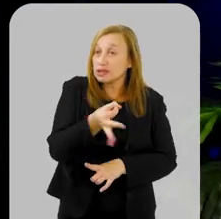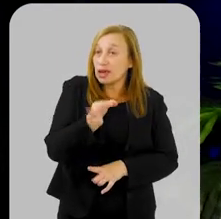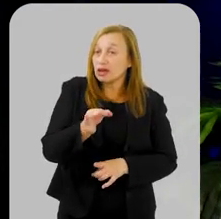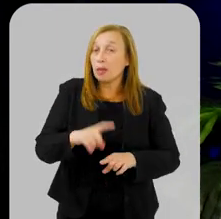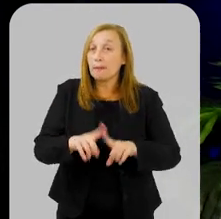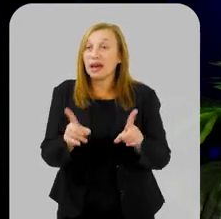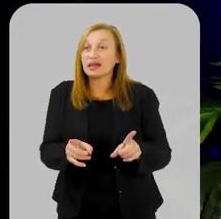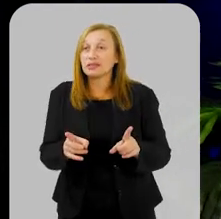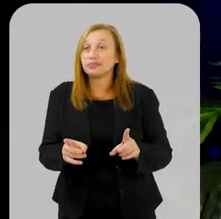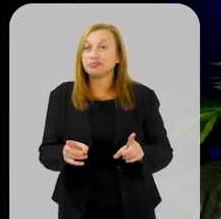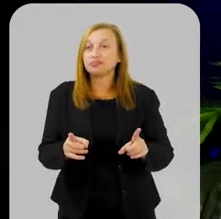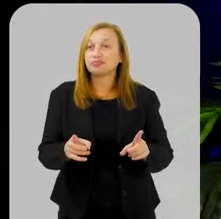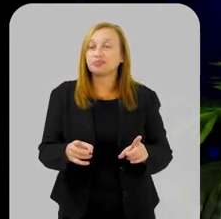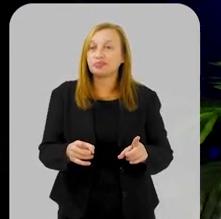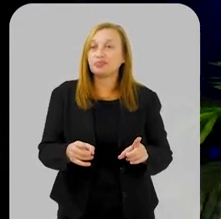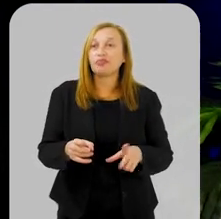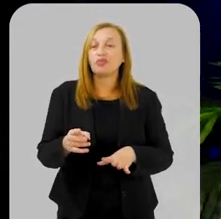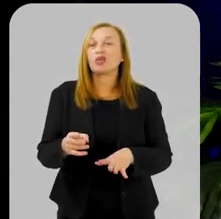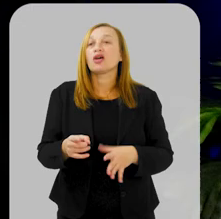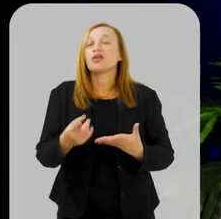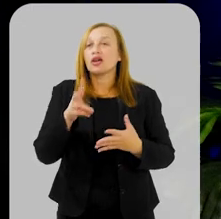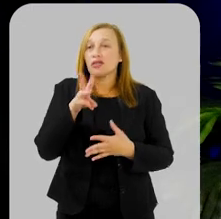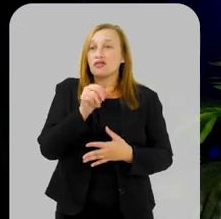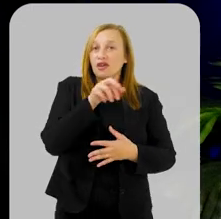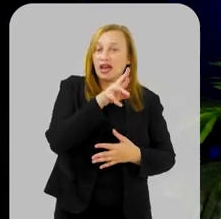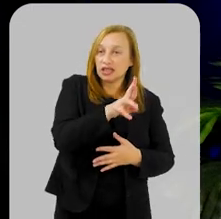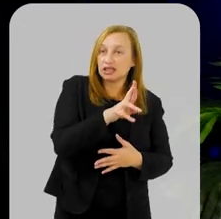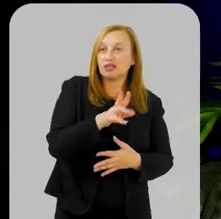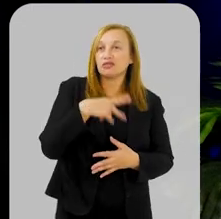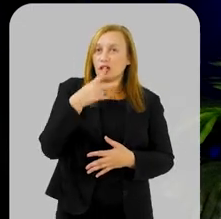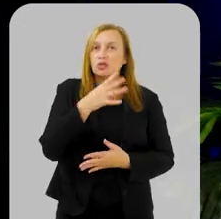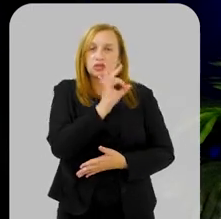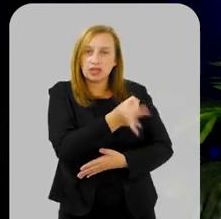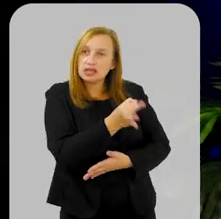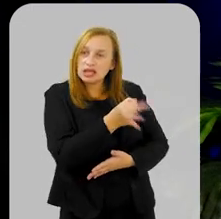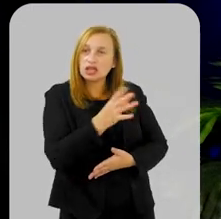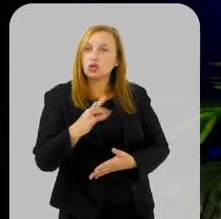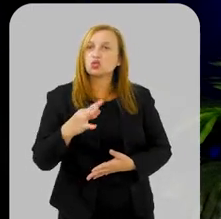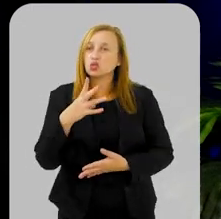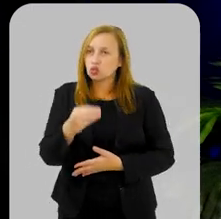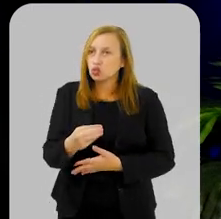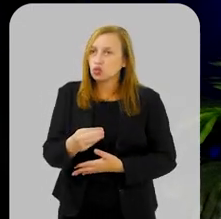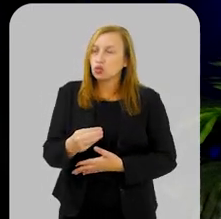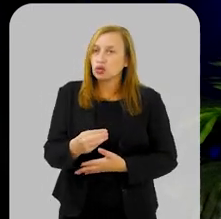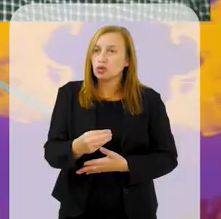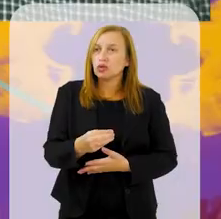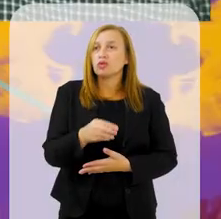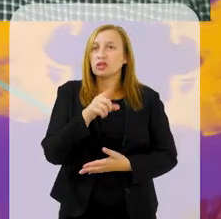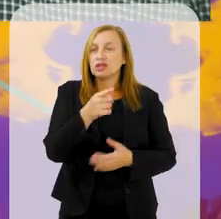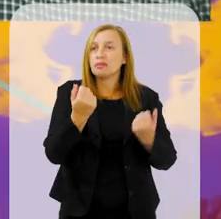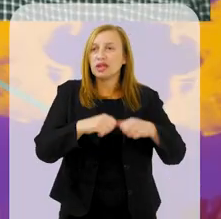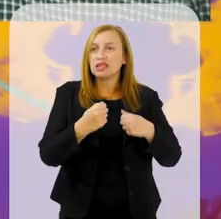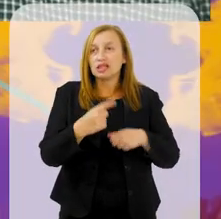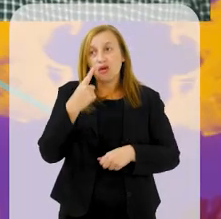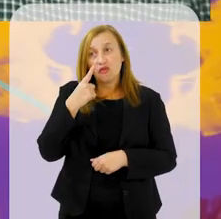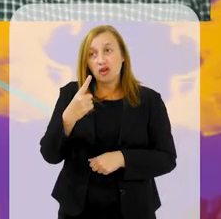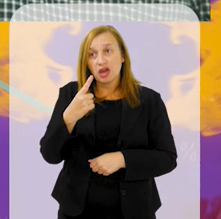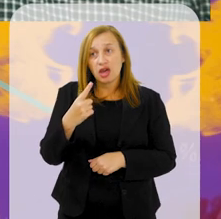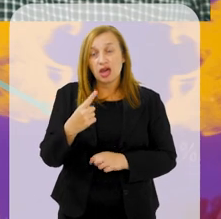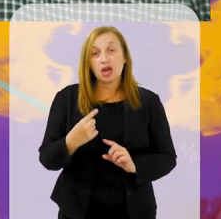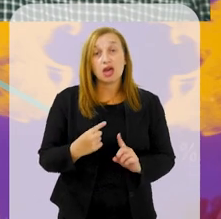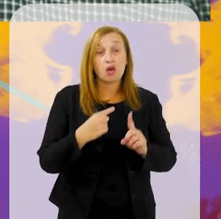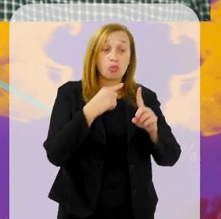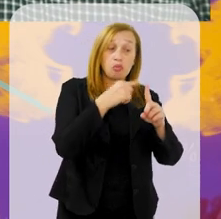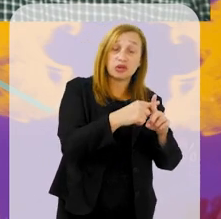objetiva. Agora, a polêmica é salutar. Tem razão, Wagner Menezes, que tem que tudo na vida, você tem que